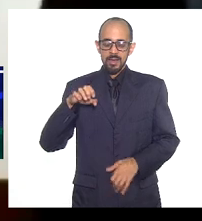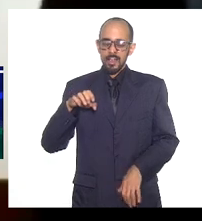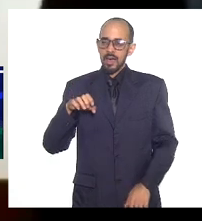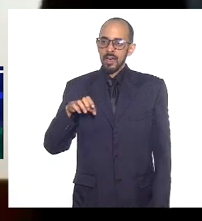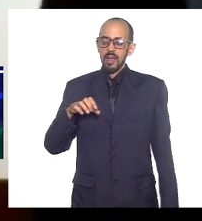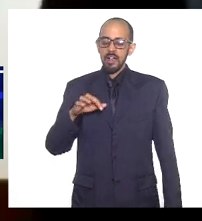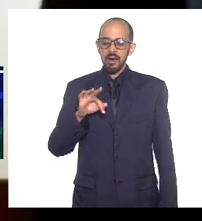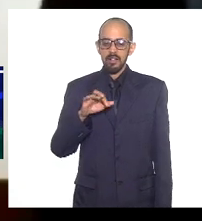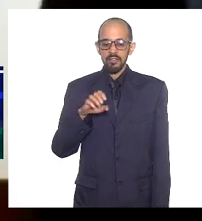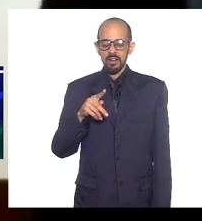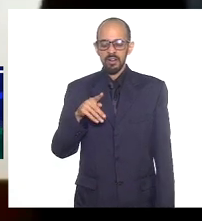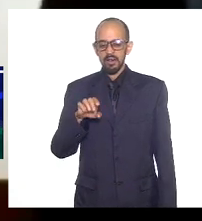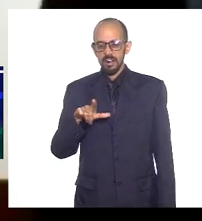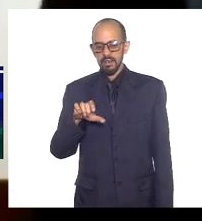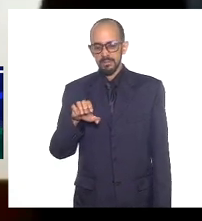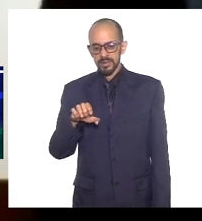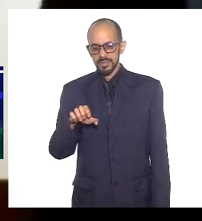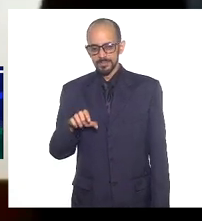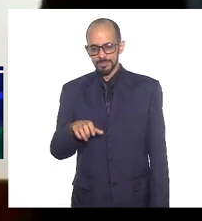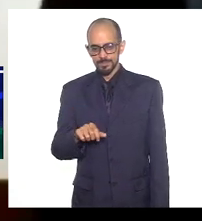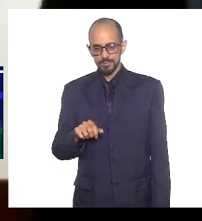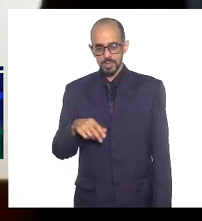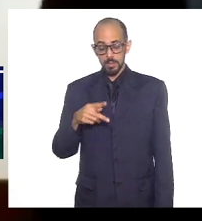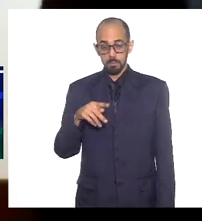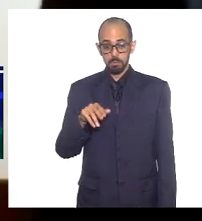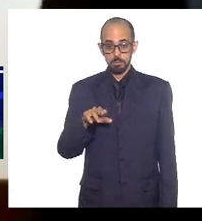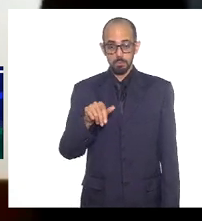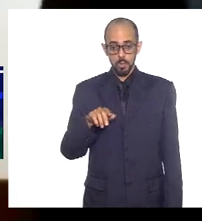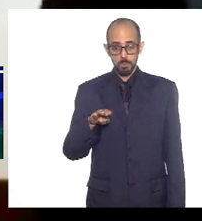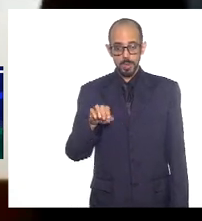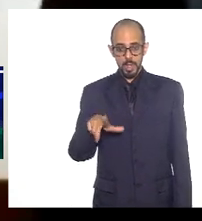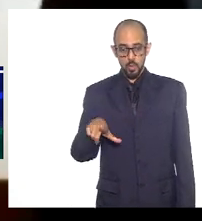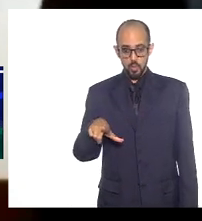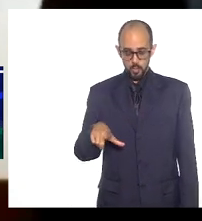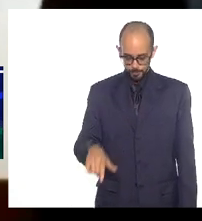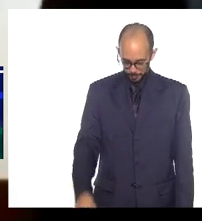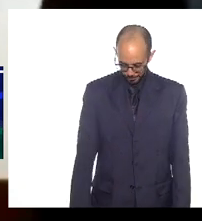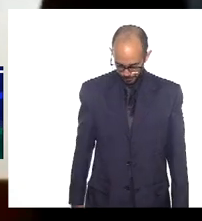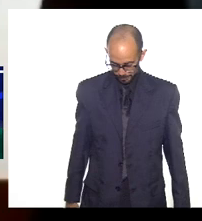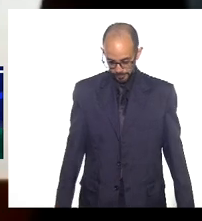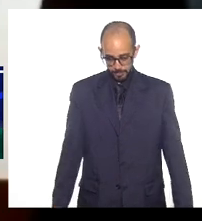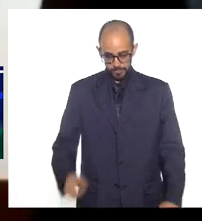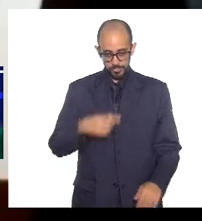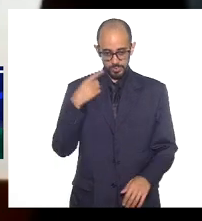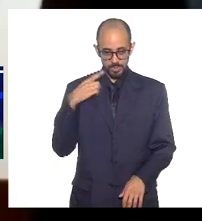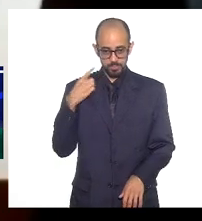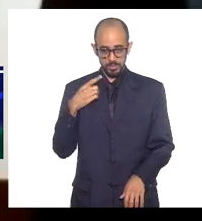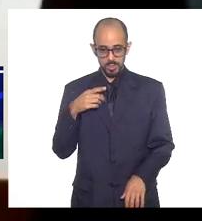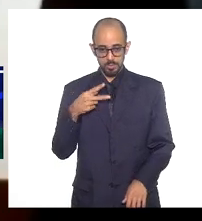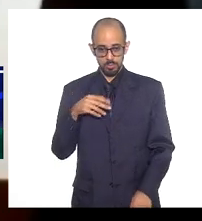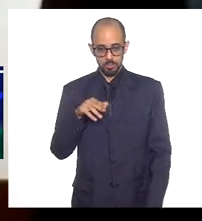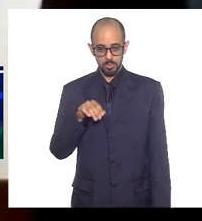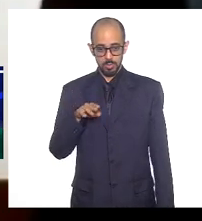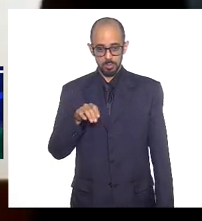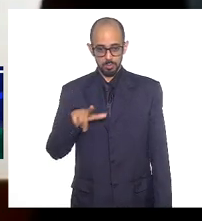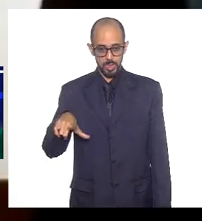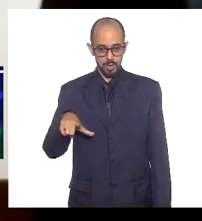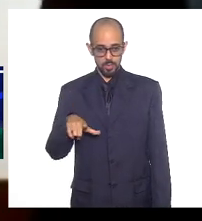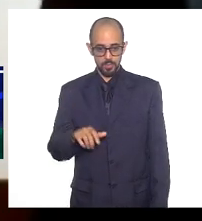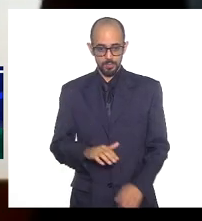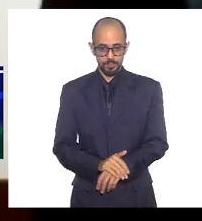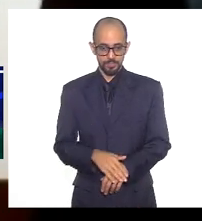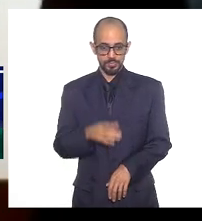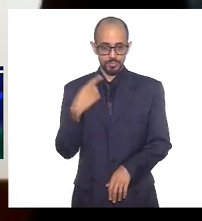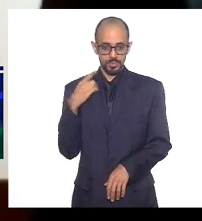deputado Felipe Soares deputado Felipe Polbel deputado Felipe Polbel deputada Franciane